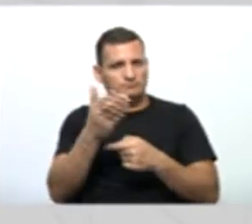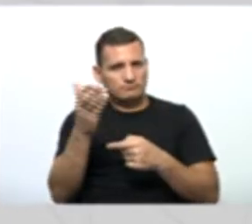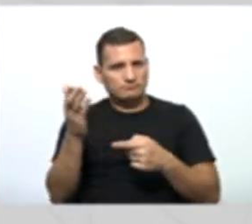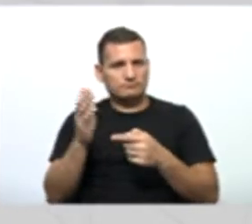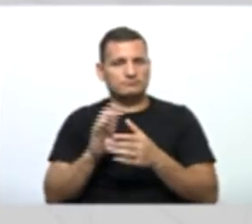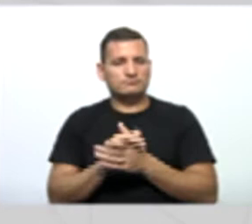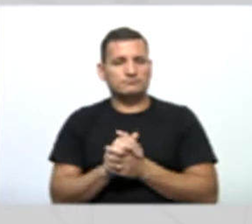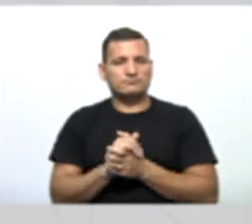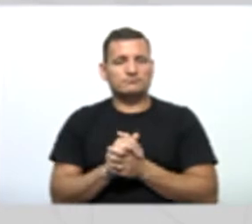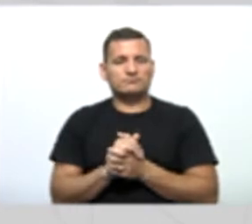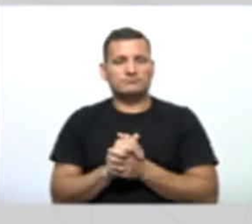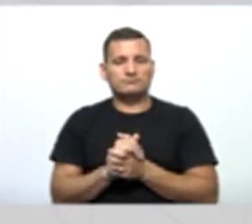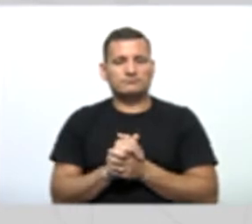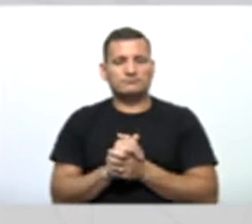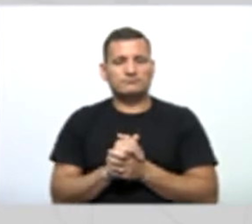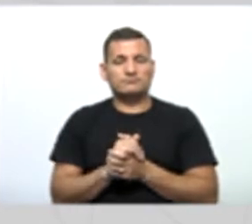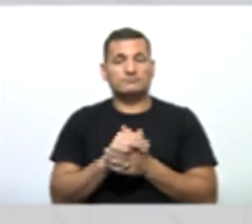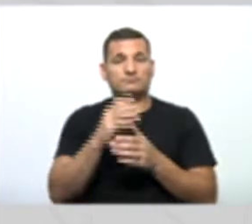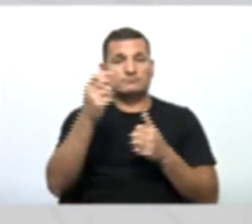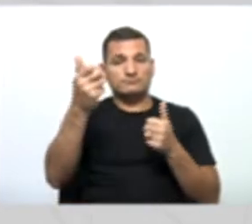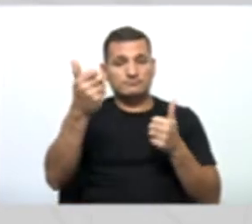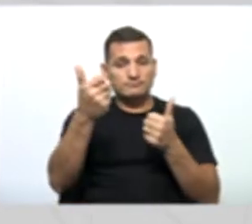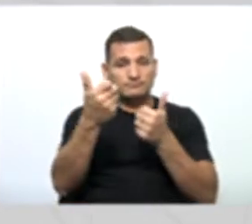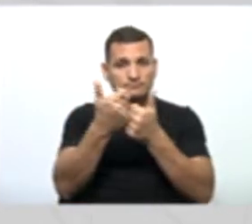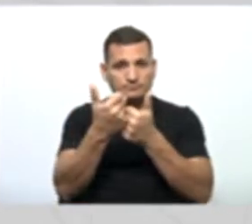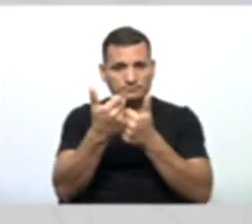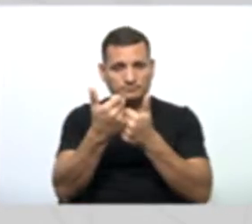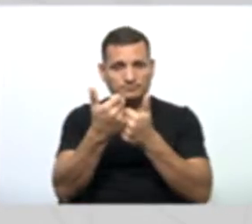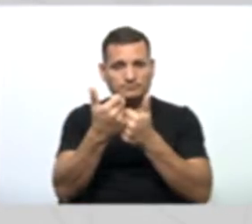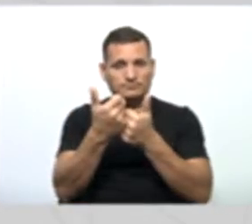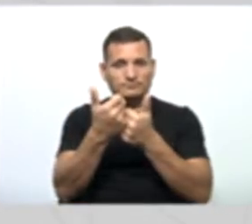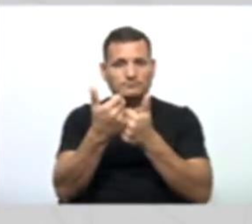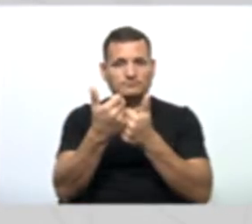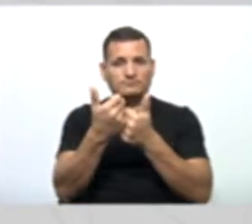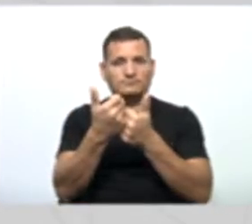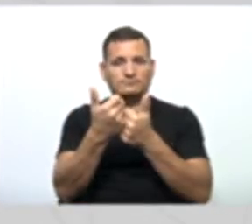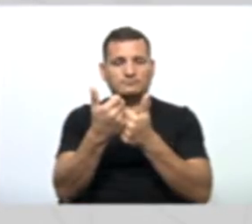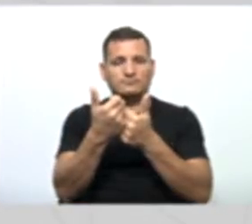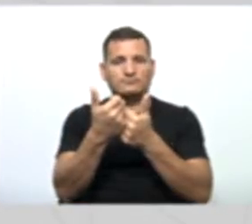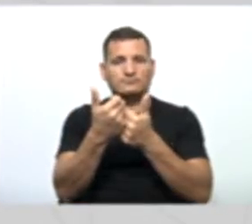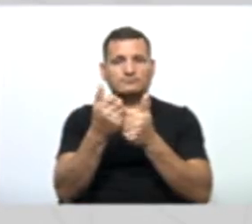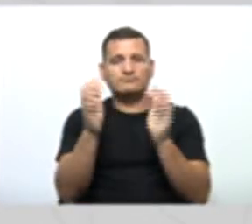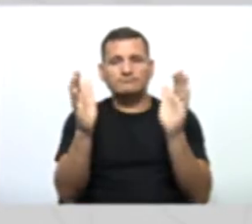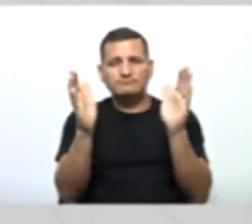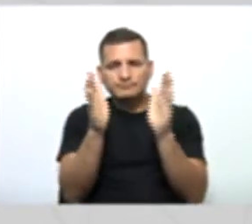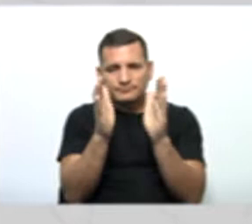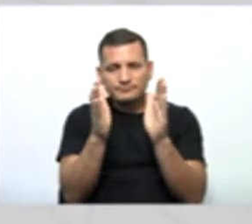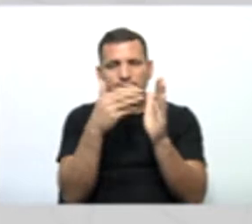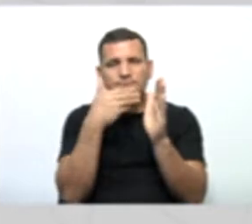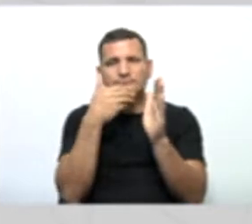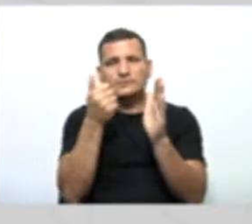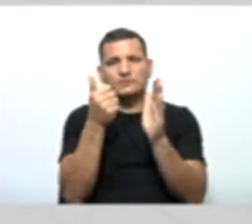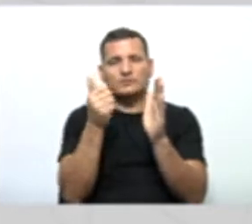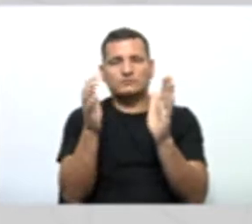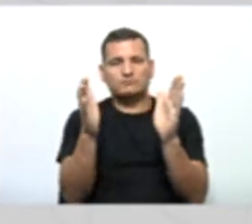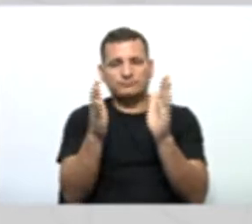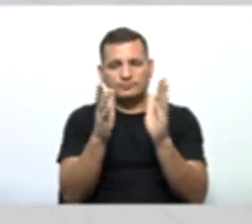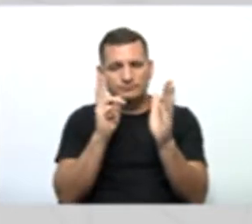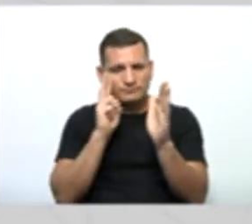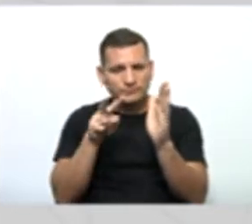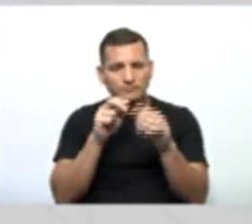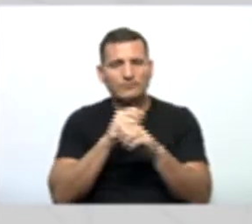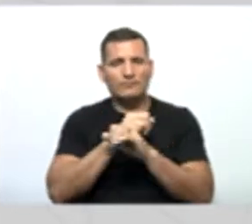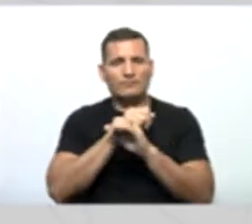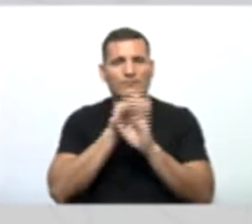agora. Então aqui, aproximou, ficou ele bem mais intuitivo, né? A informação ficou bem mais clara.